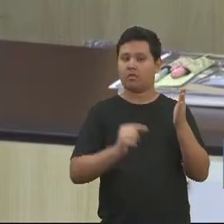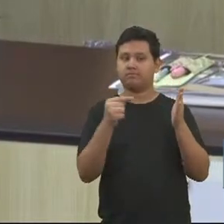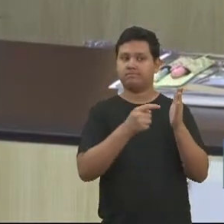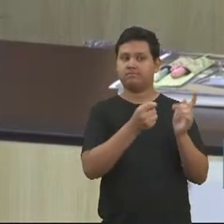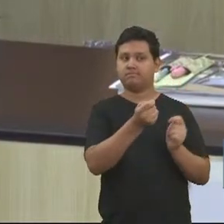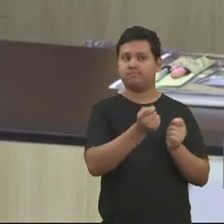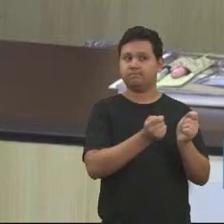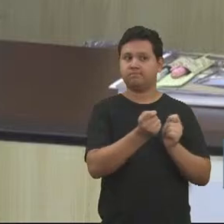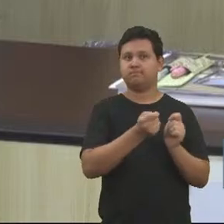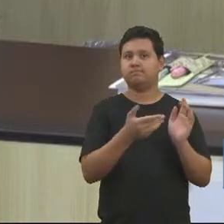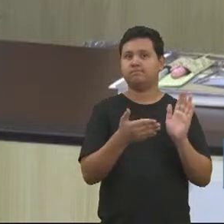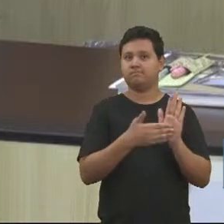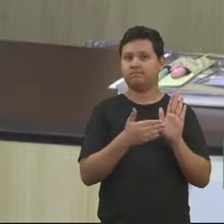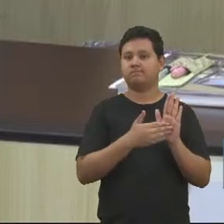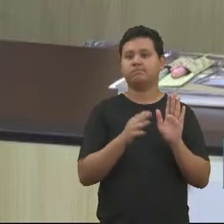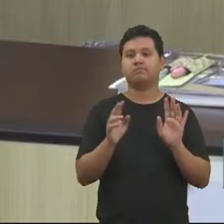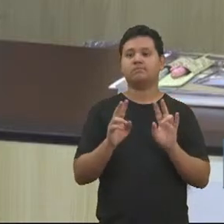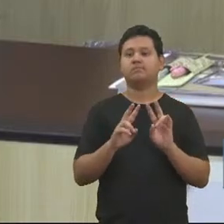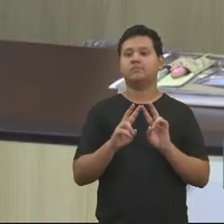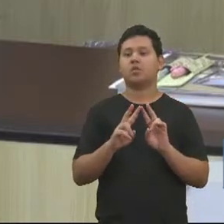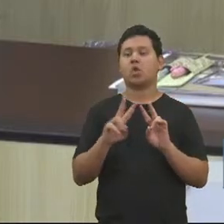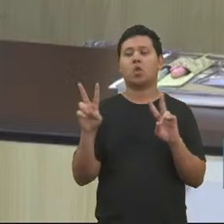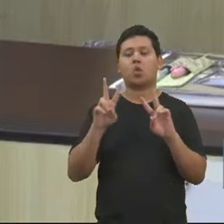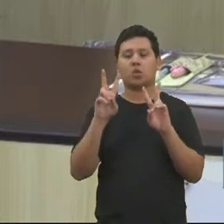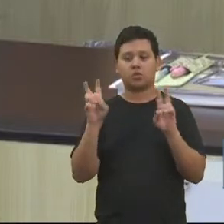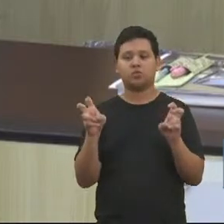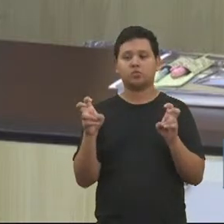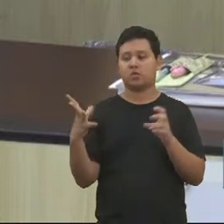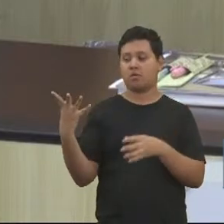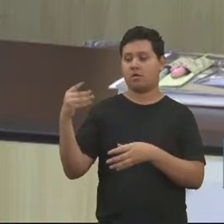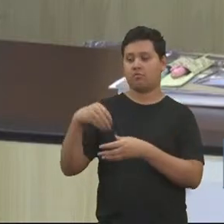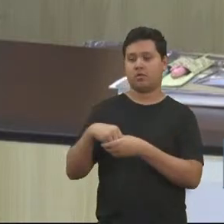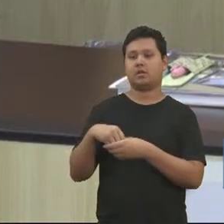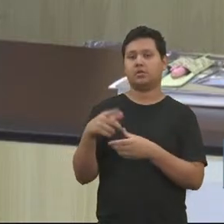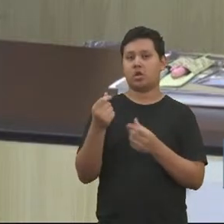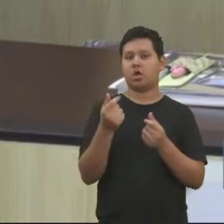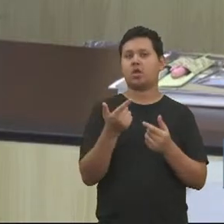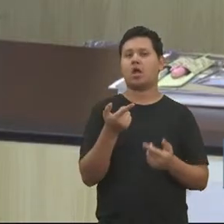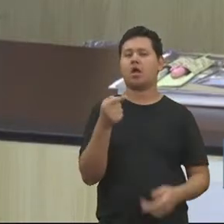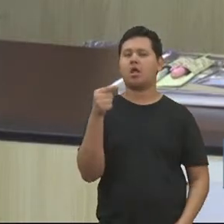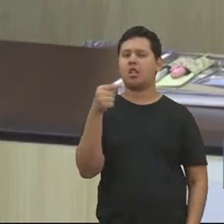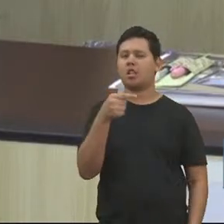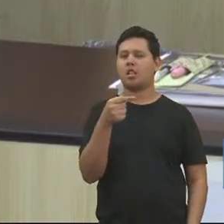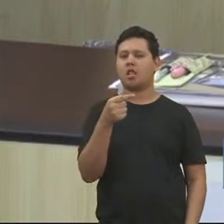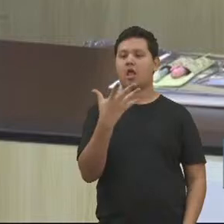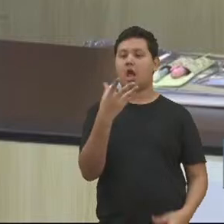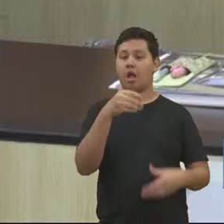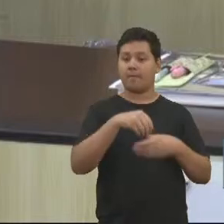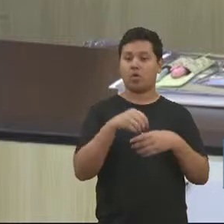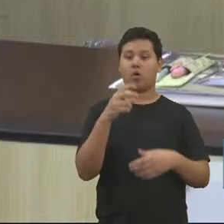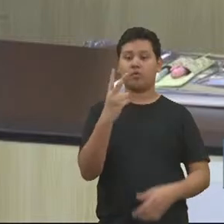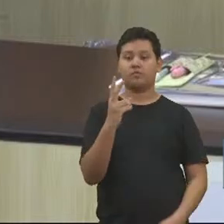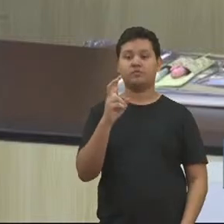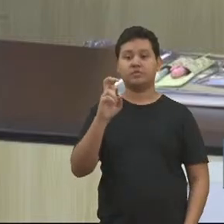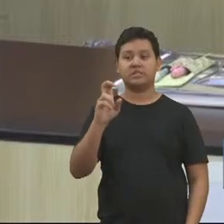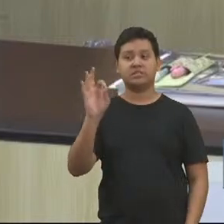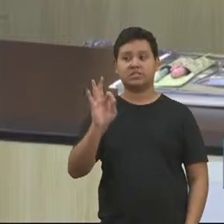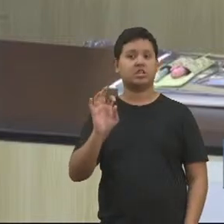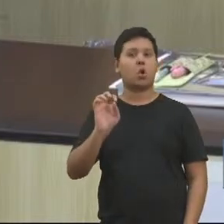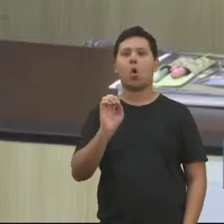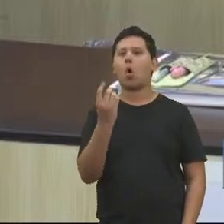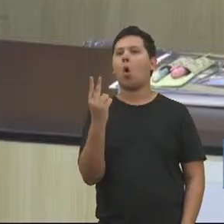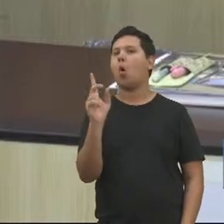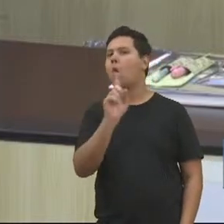controladoria com a apresentação com relação à aplicação do ensino. Foi aplicado os 25% da educação ou não